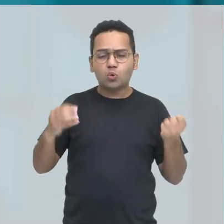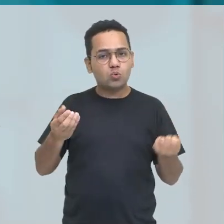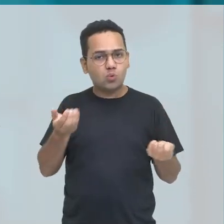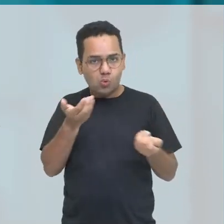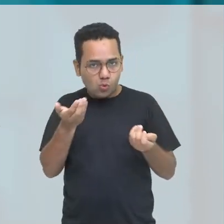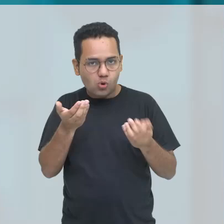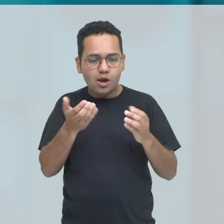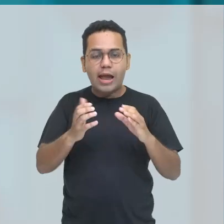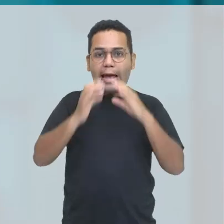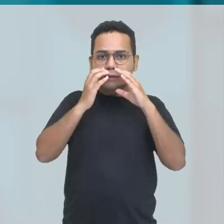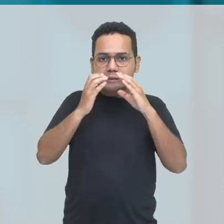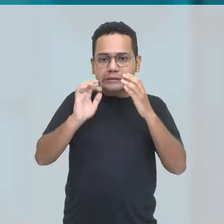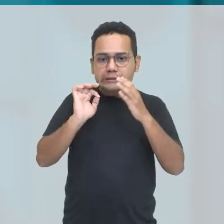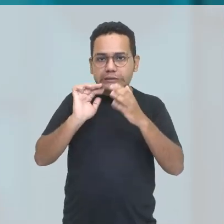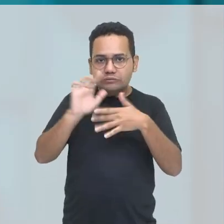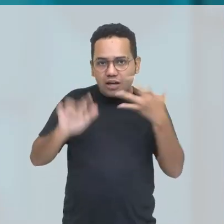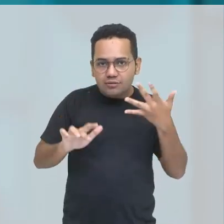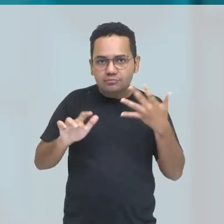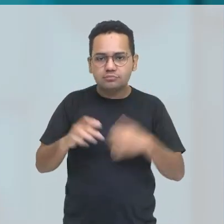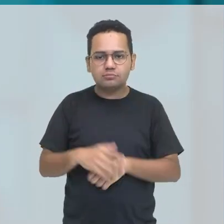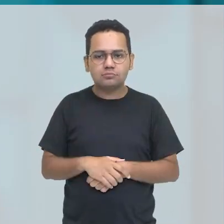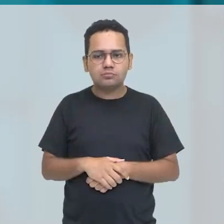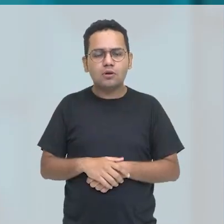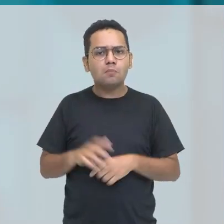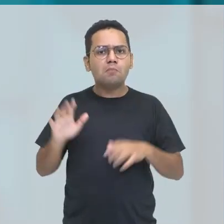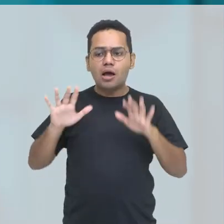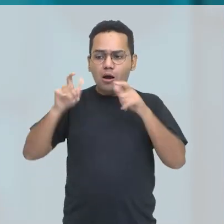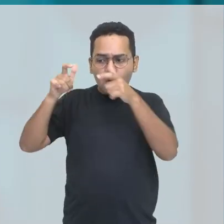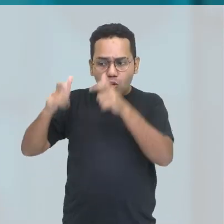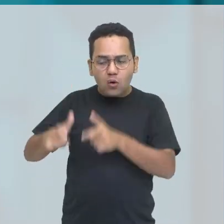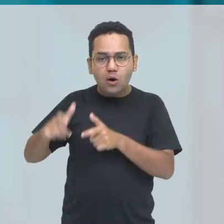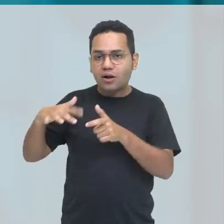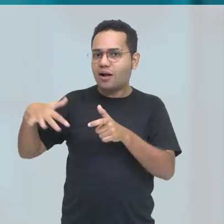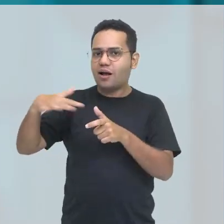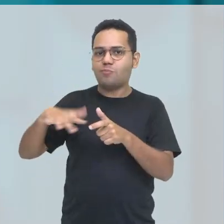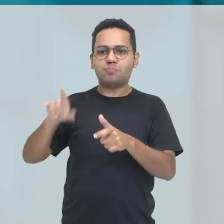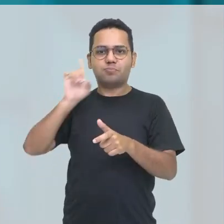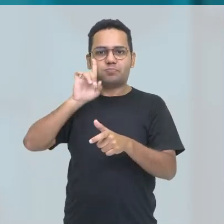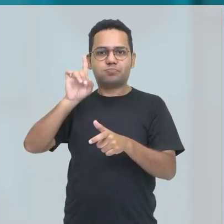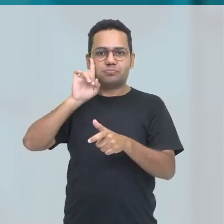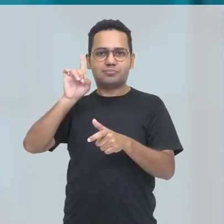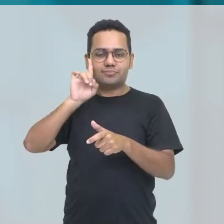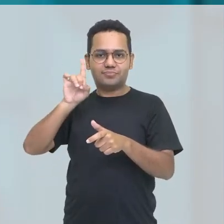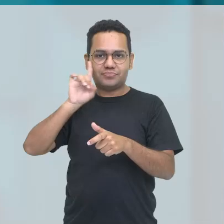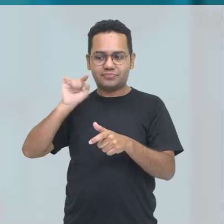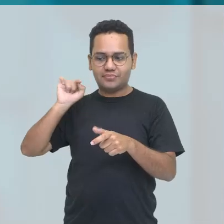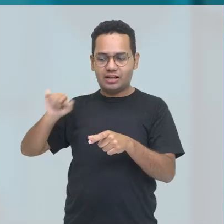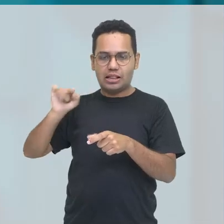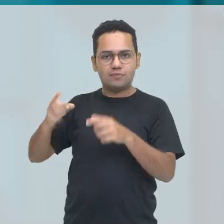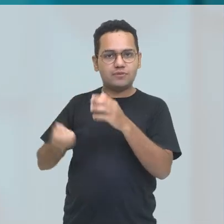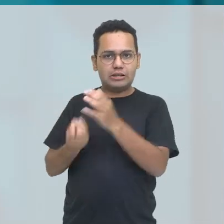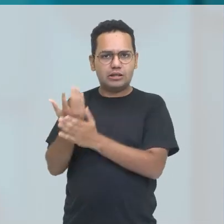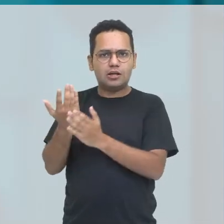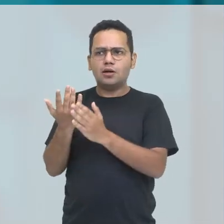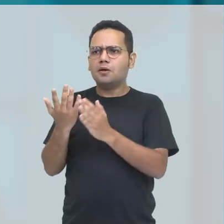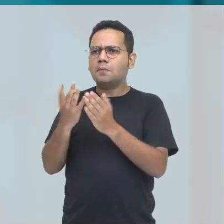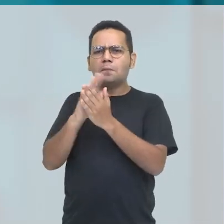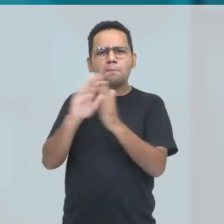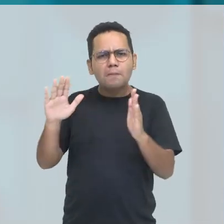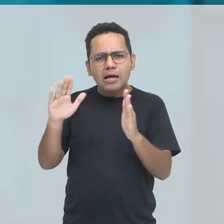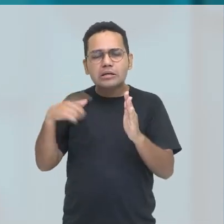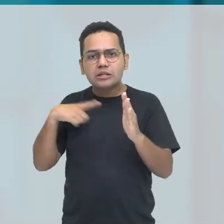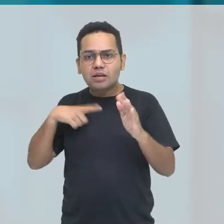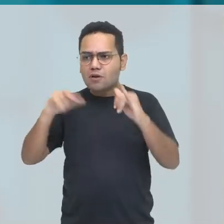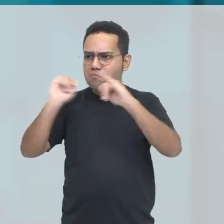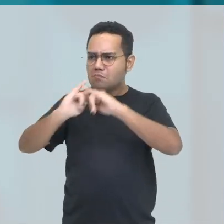tudo mais. Isso é uma comida que nasceu nessa região, nessa parte do mundo, e que foi exportado. Todo mundo come hoje um sanduíche, mas ele